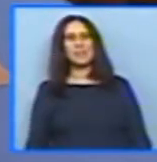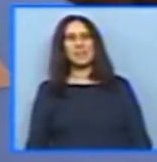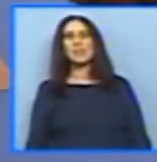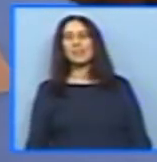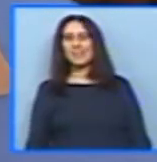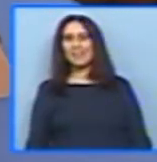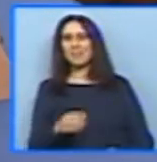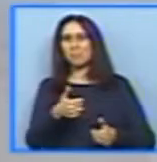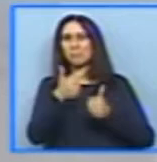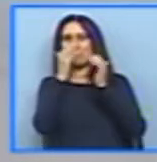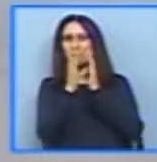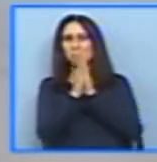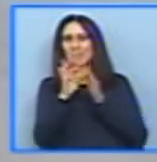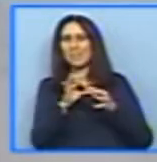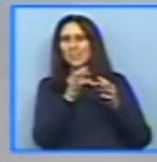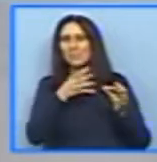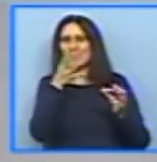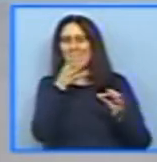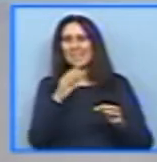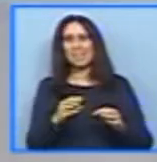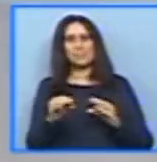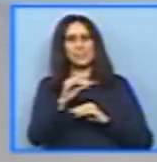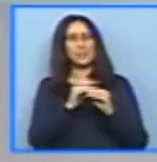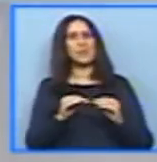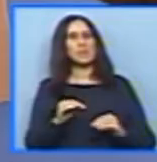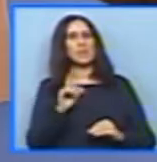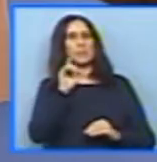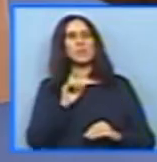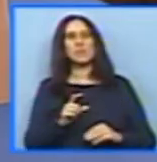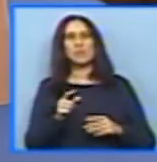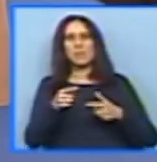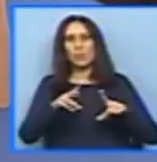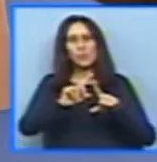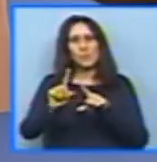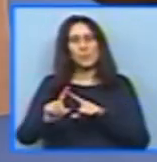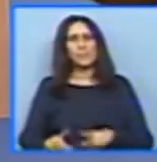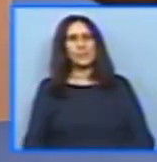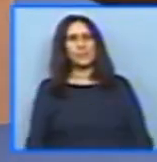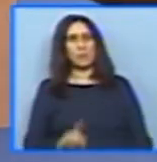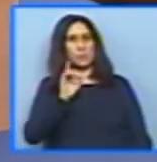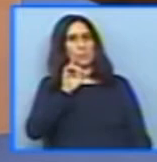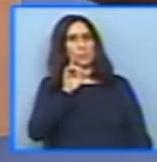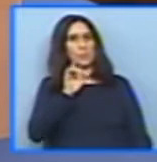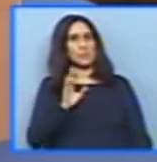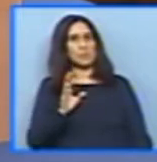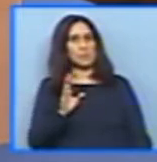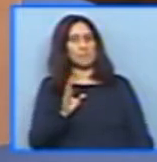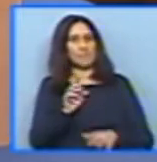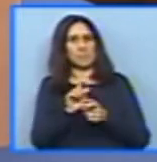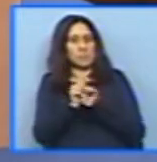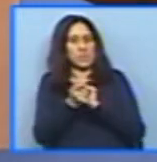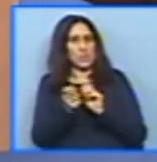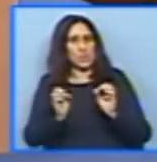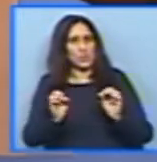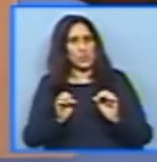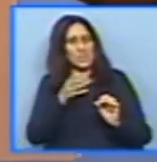Santíssima Trindade... É verdade, e é a riqueza da multiplicidade das linguagens. É importante, não estamos aqui a desvirtuar. Estamos aqui a